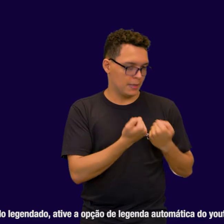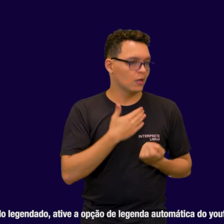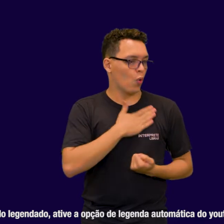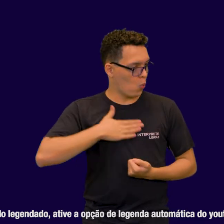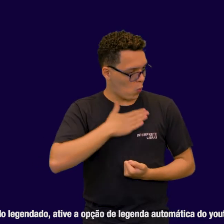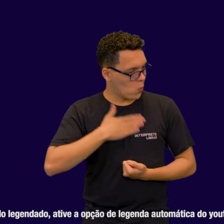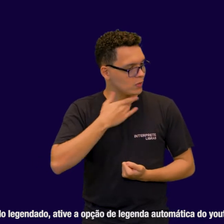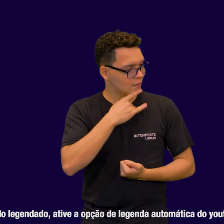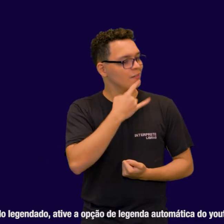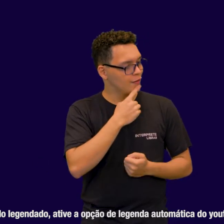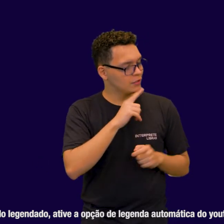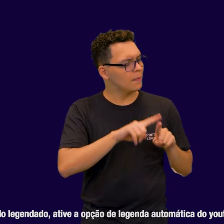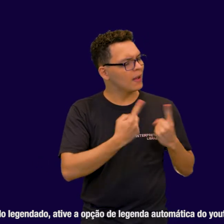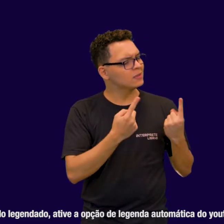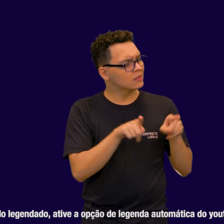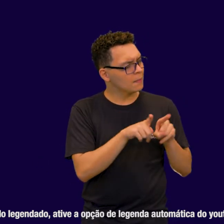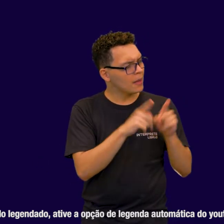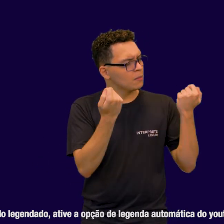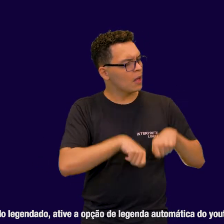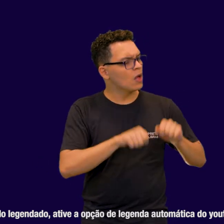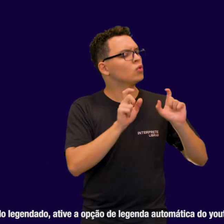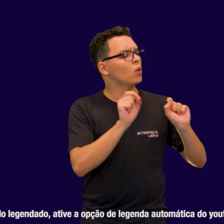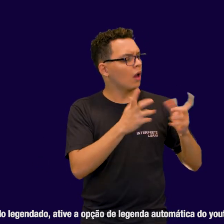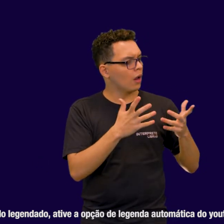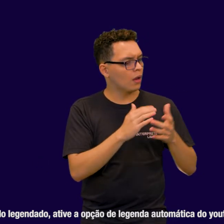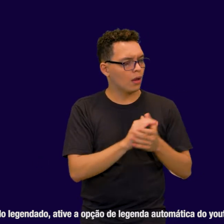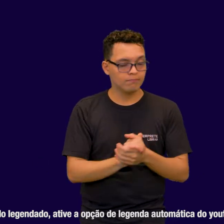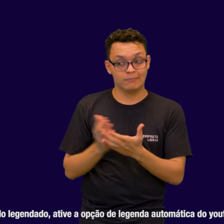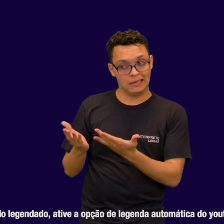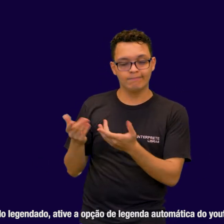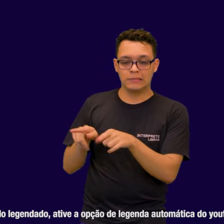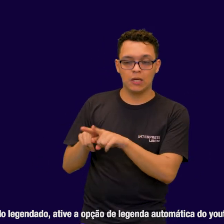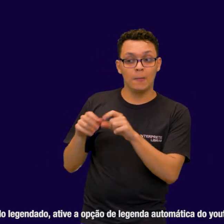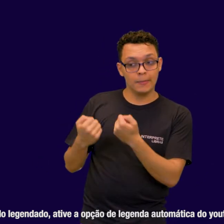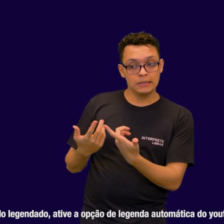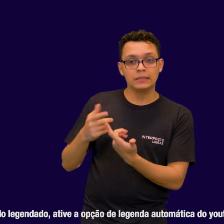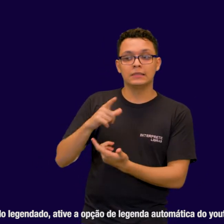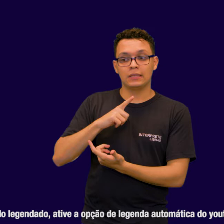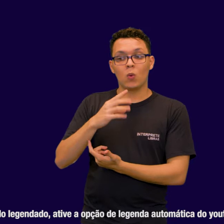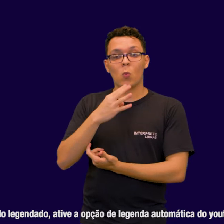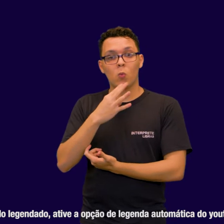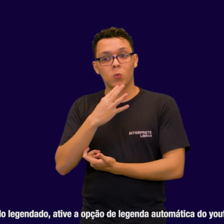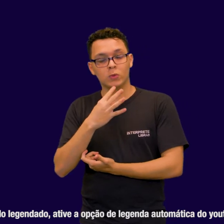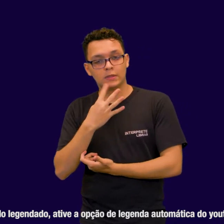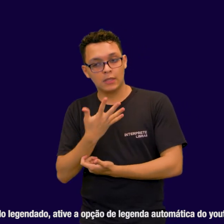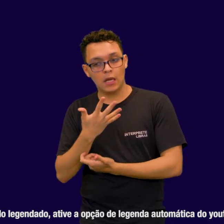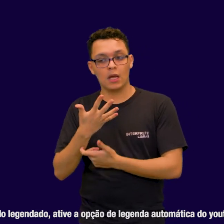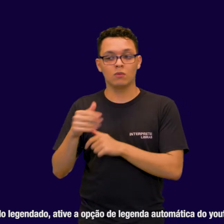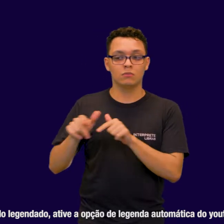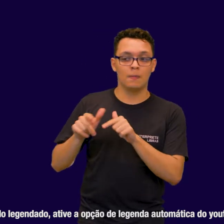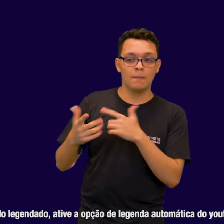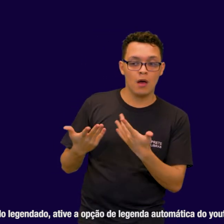de gostar de cerveja, né? Na verdade, a pessoa tem que saber e conhecer esse mercado, né? Conhecer